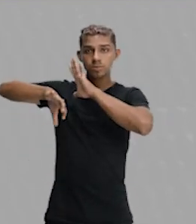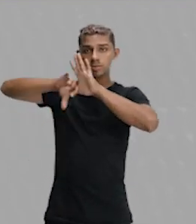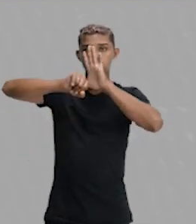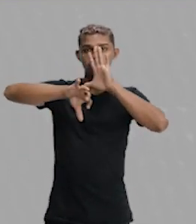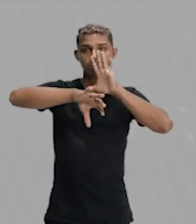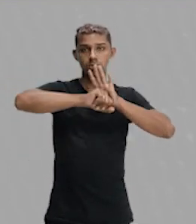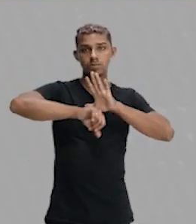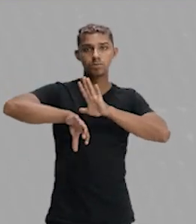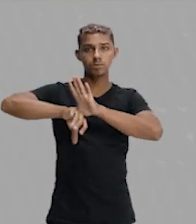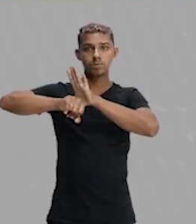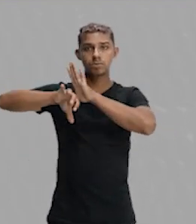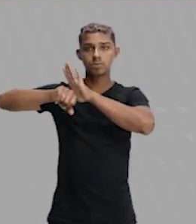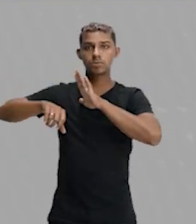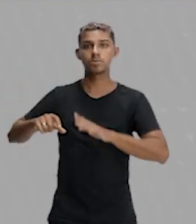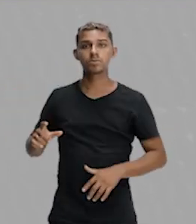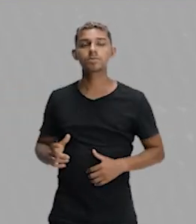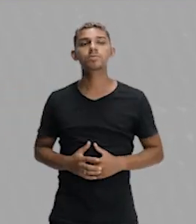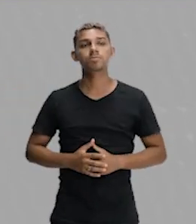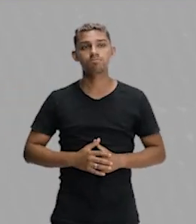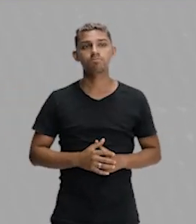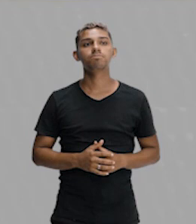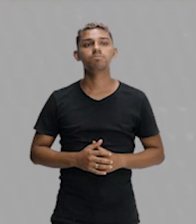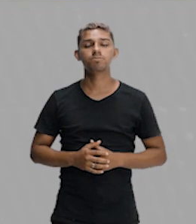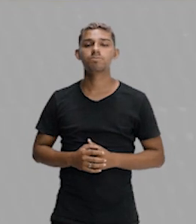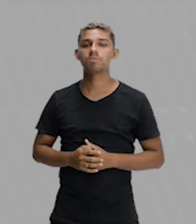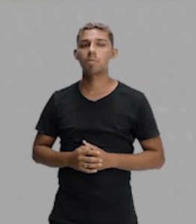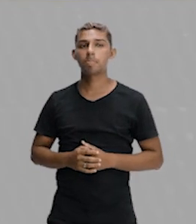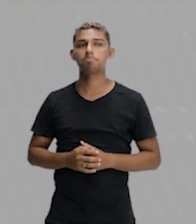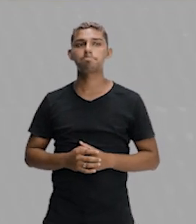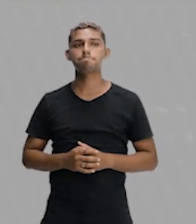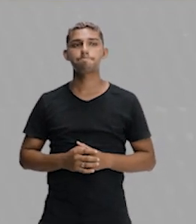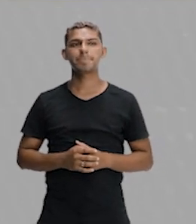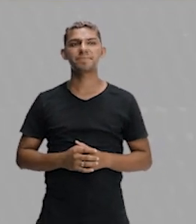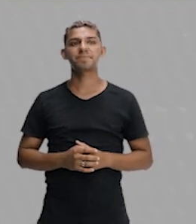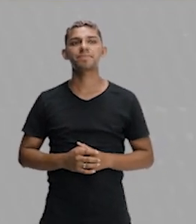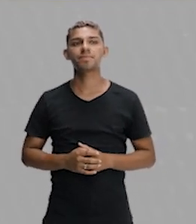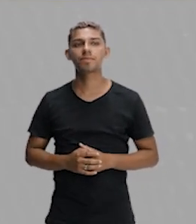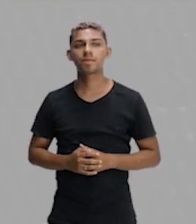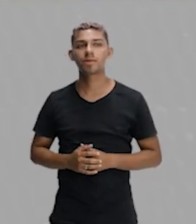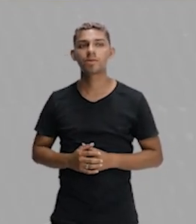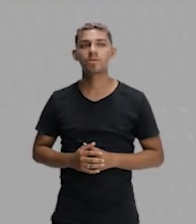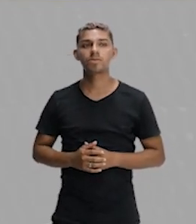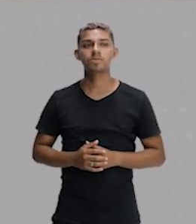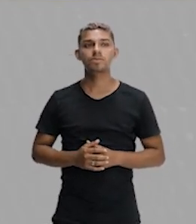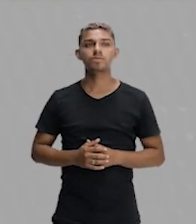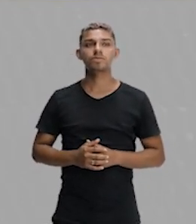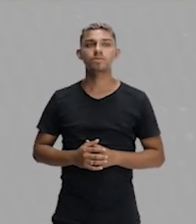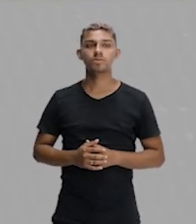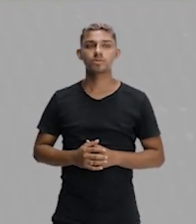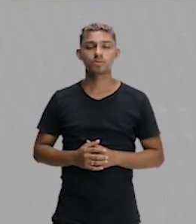linhas do campo. Okay? Então, ela vai se aproximar